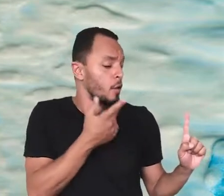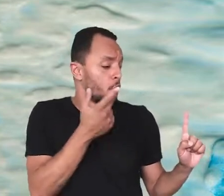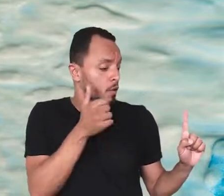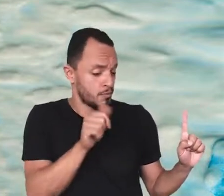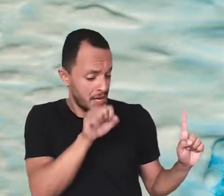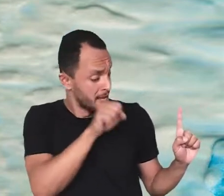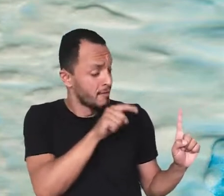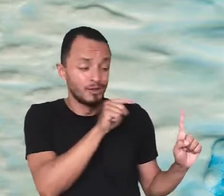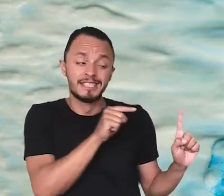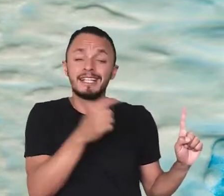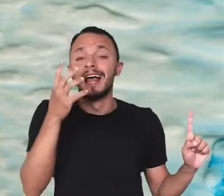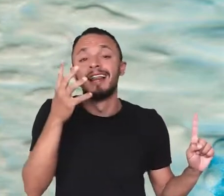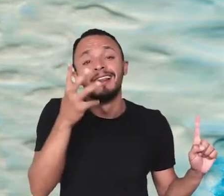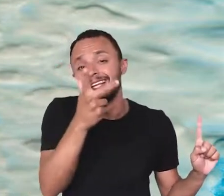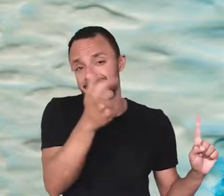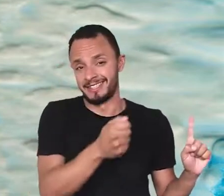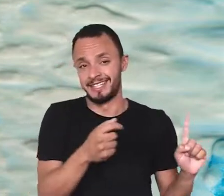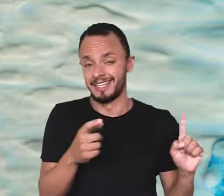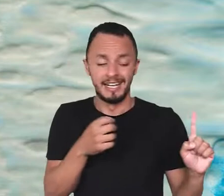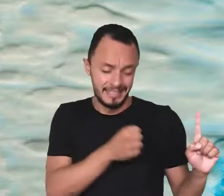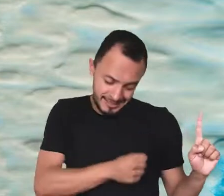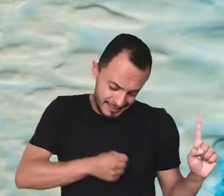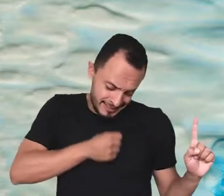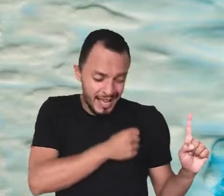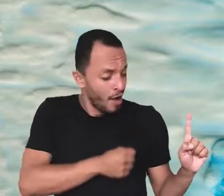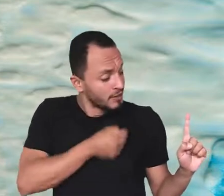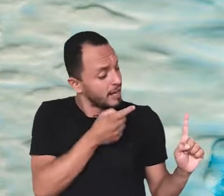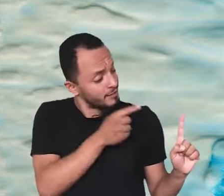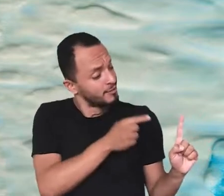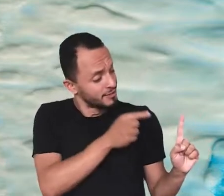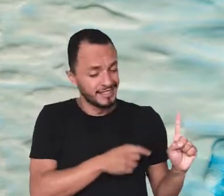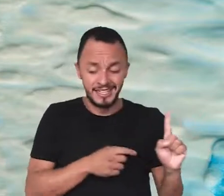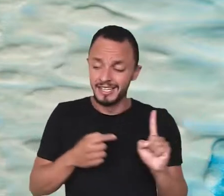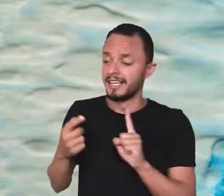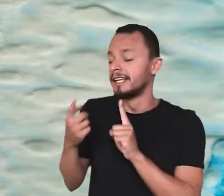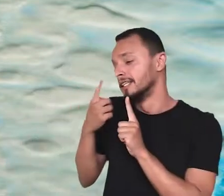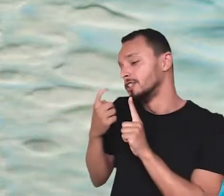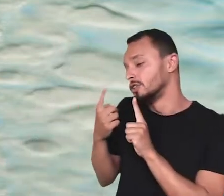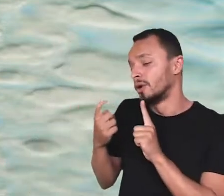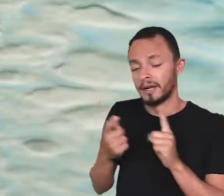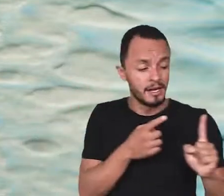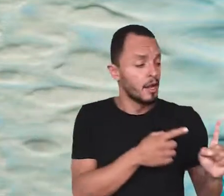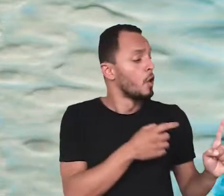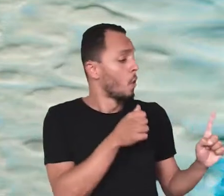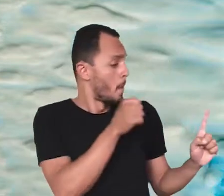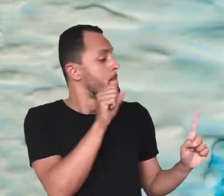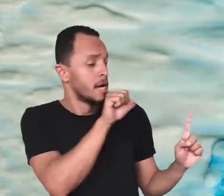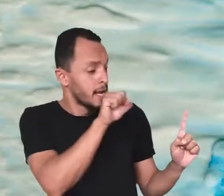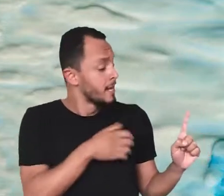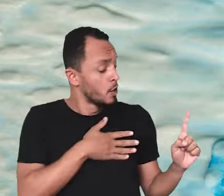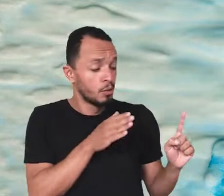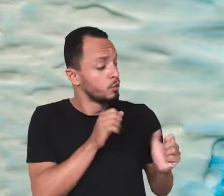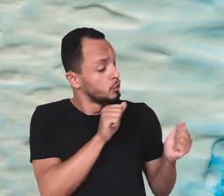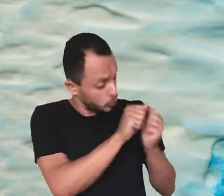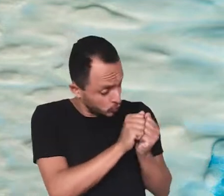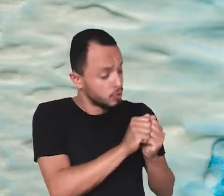Nicole. Você tá linda! Que saudade! Perdoa sua mãe. Nunca mais